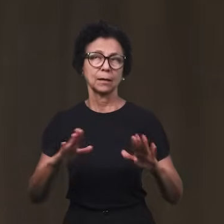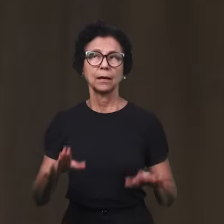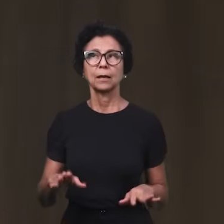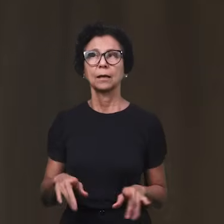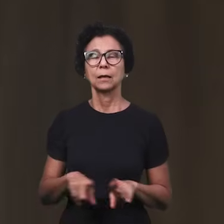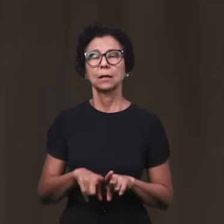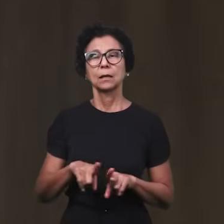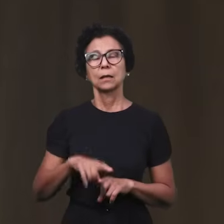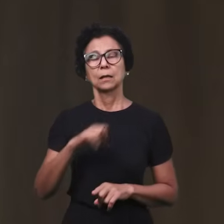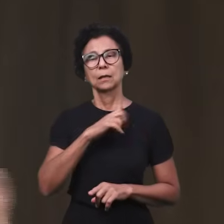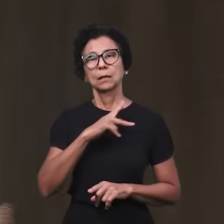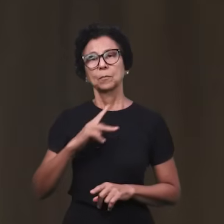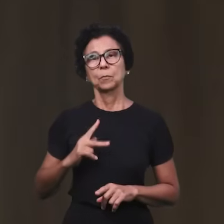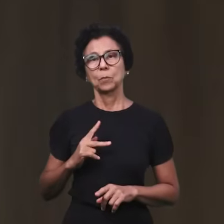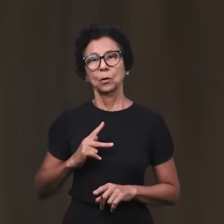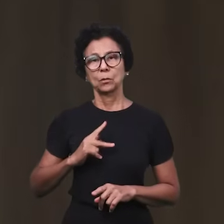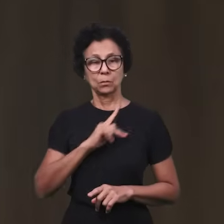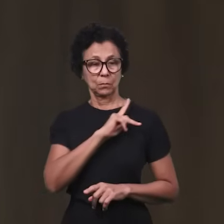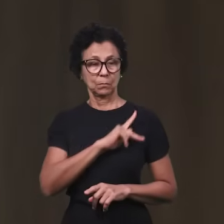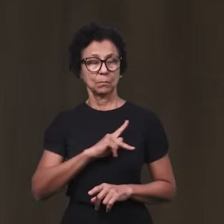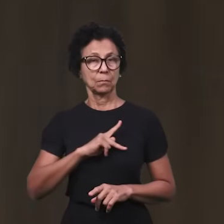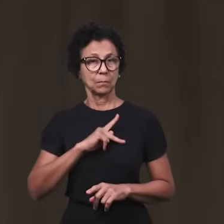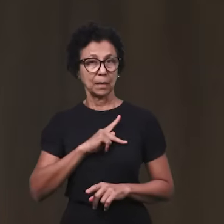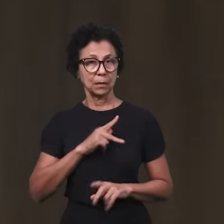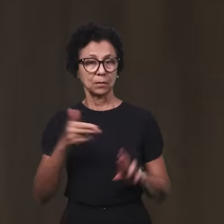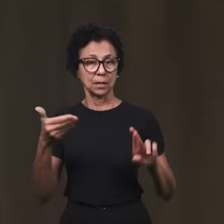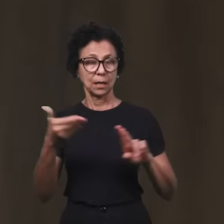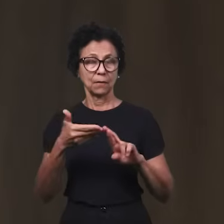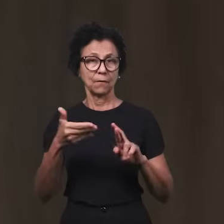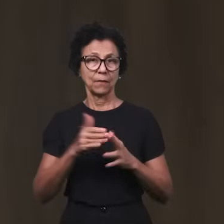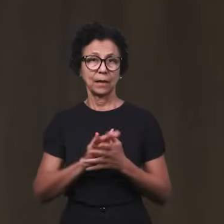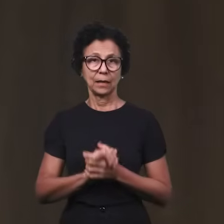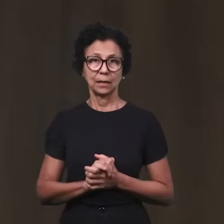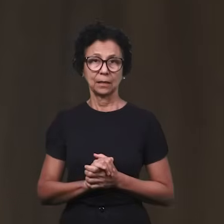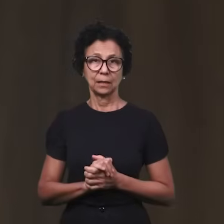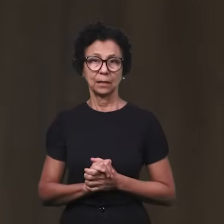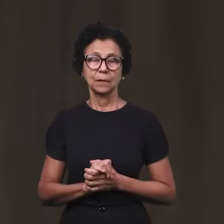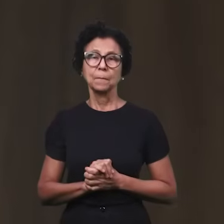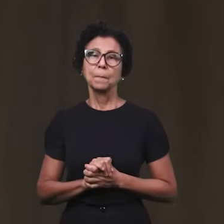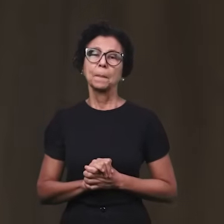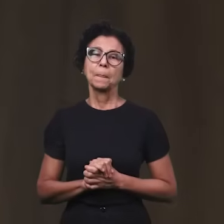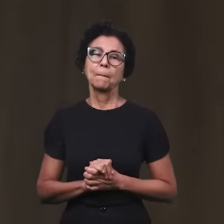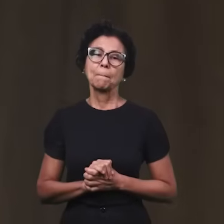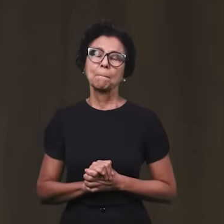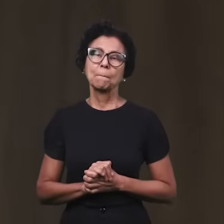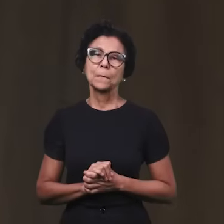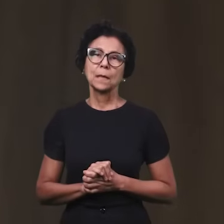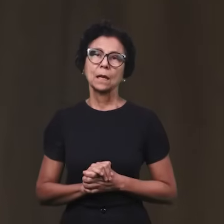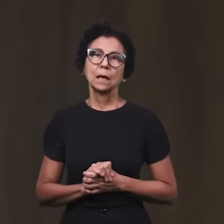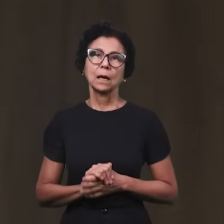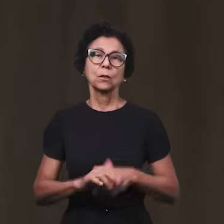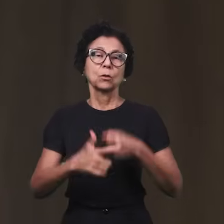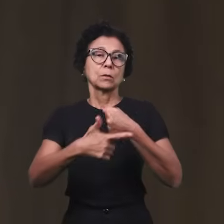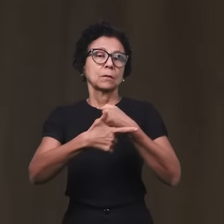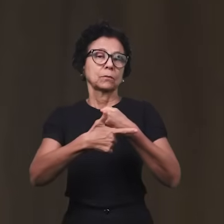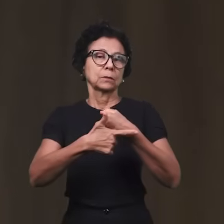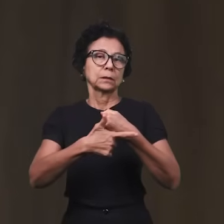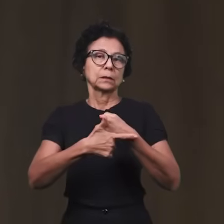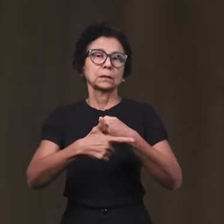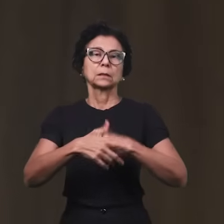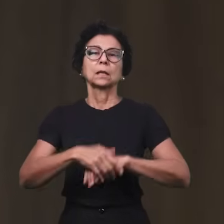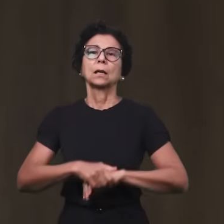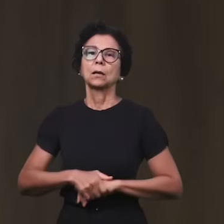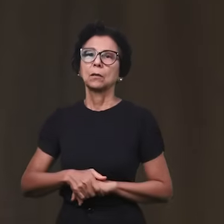o apóstolo Paulo fala aí da vocação, essa é a nossa vocação enquanto mulher. O Senhor nos chamou para isso,